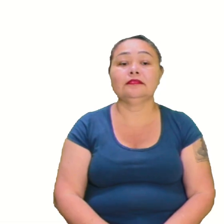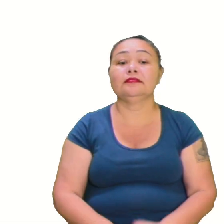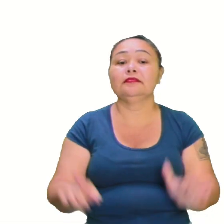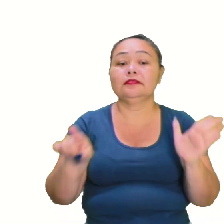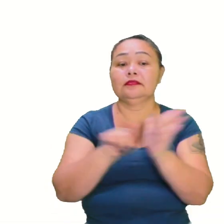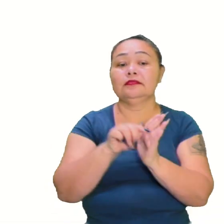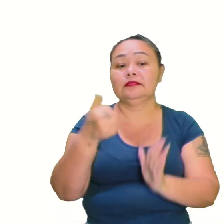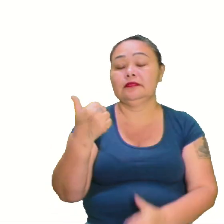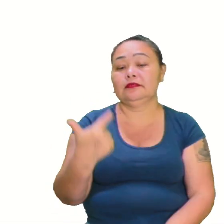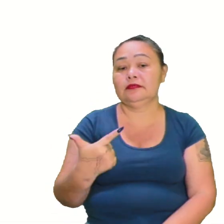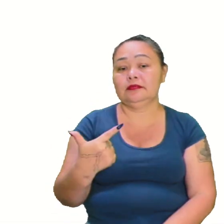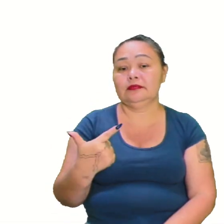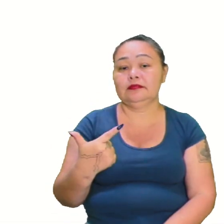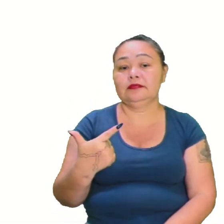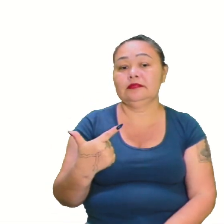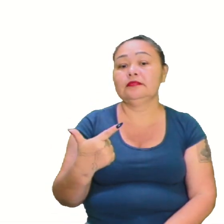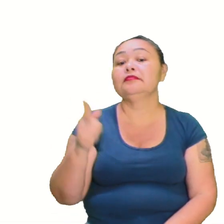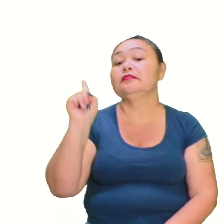Menos 2. E 2.